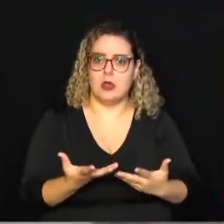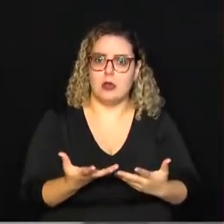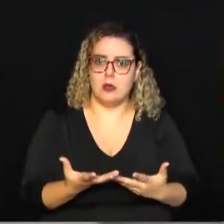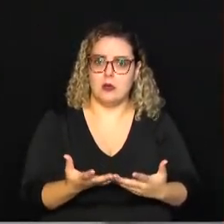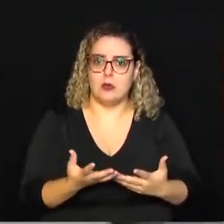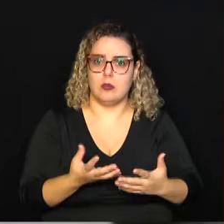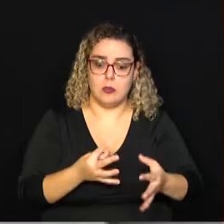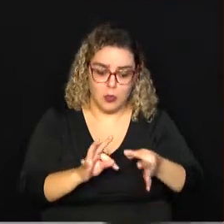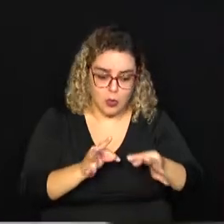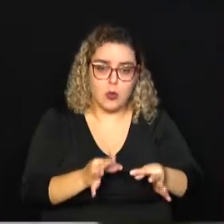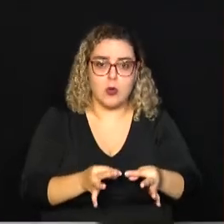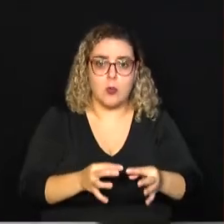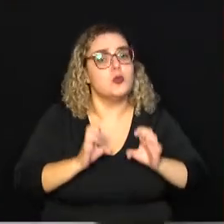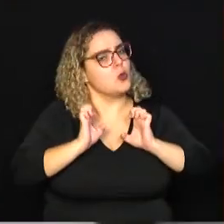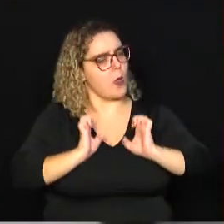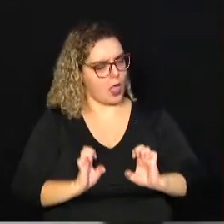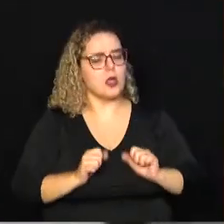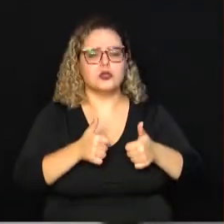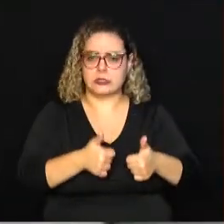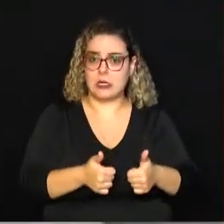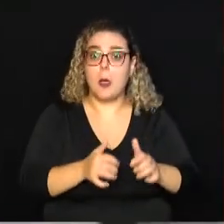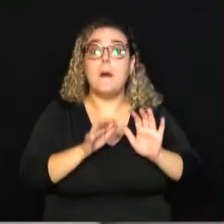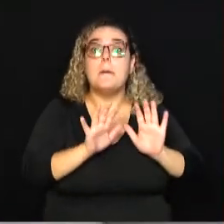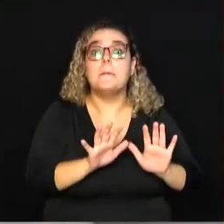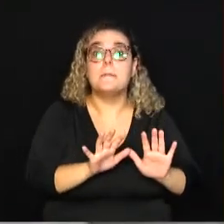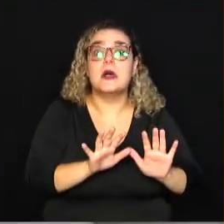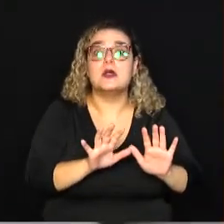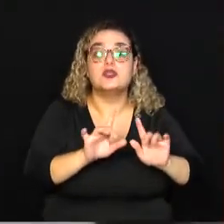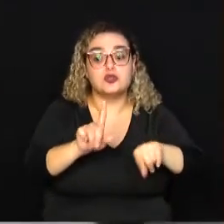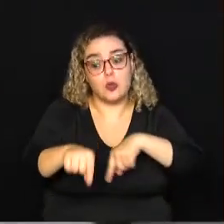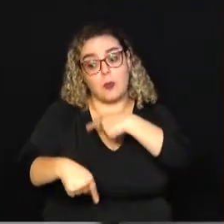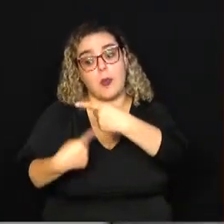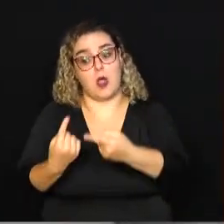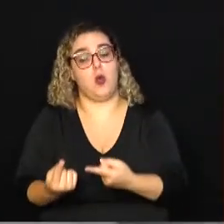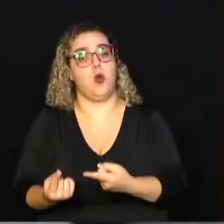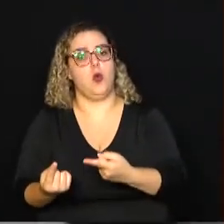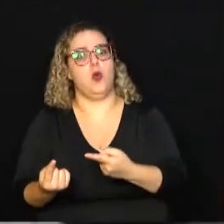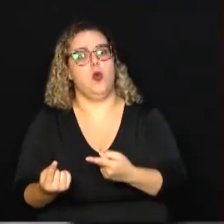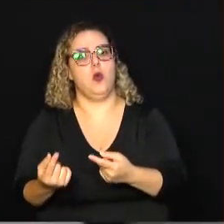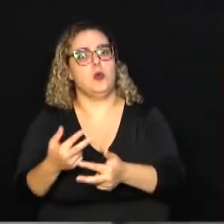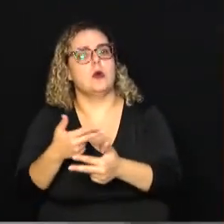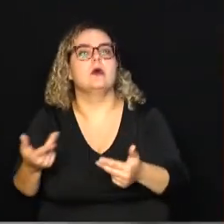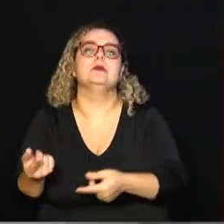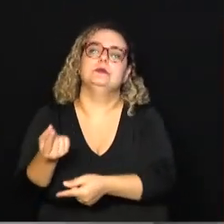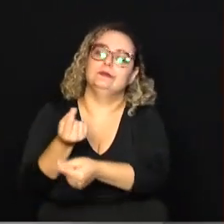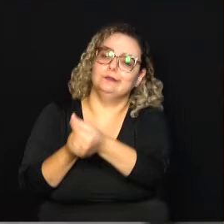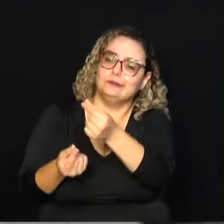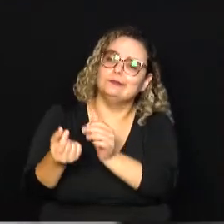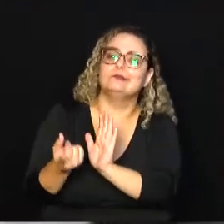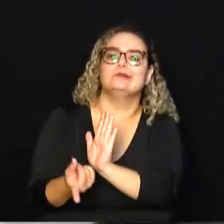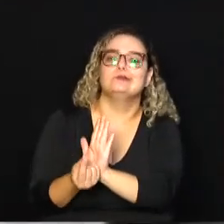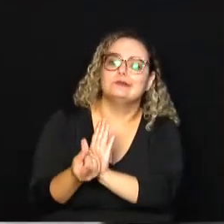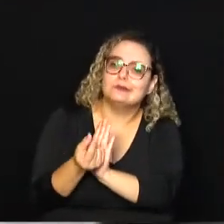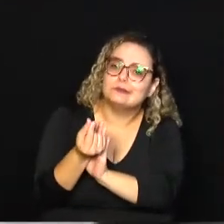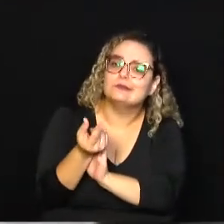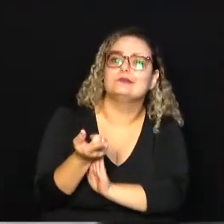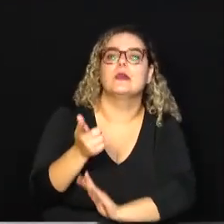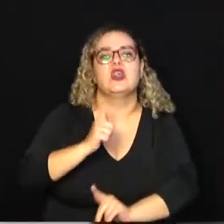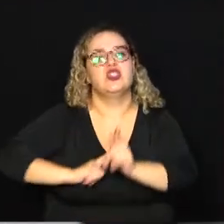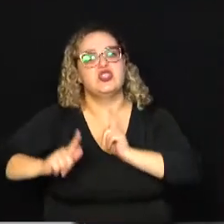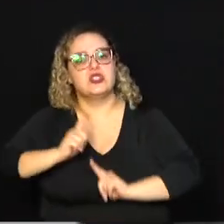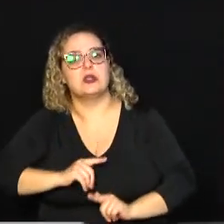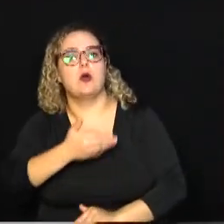tecnicamente muito éticas, né? Mas trata-se aí de uma questão de opção orçamentária, de opção de gestão política dessa